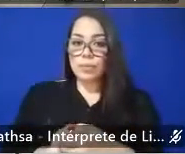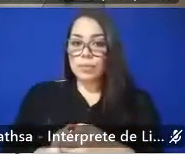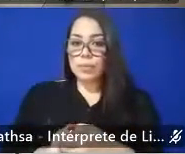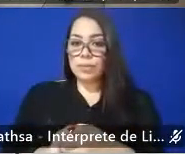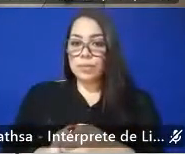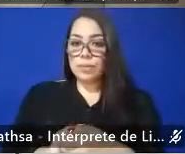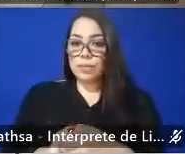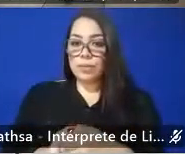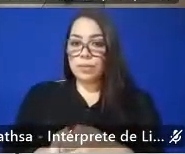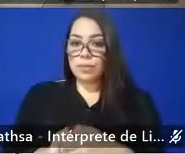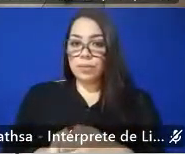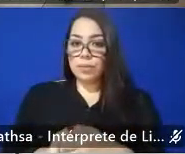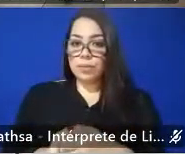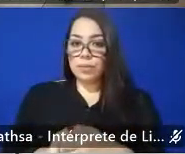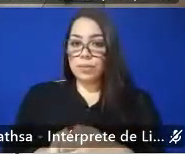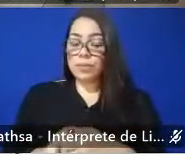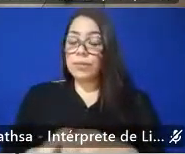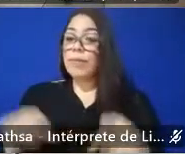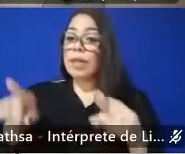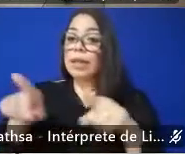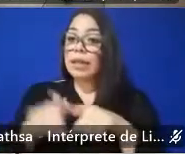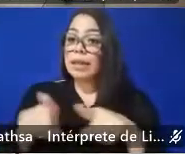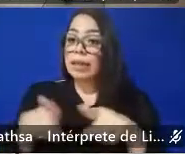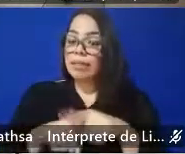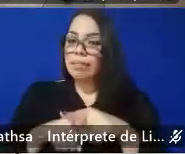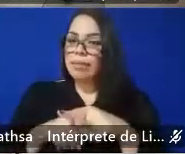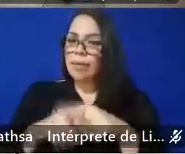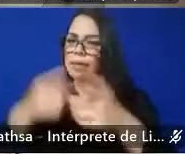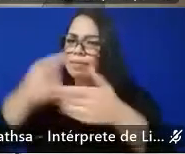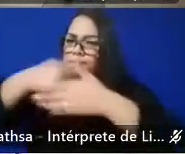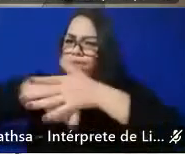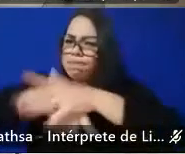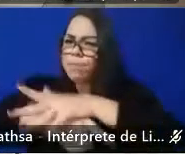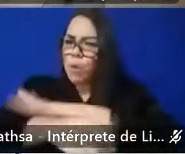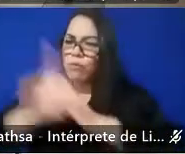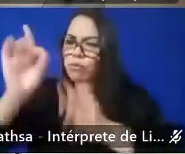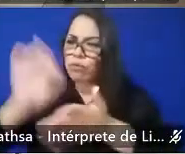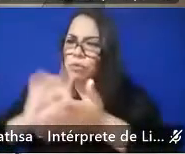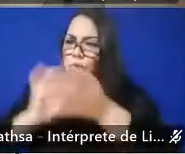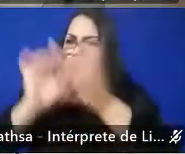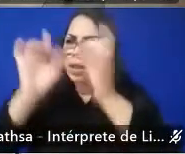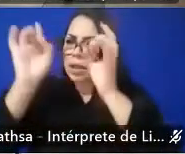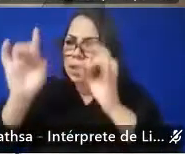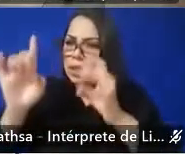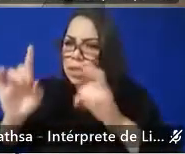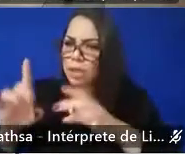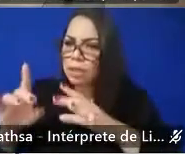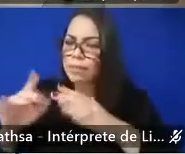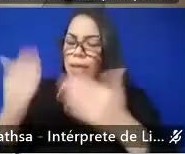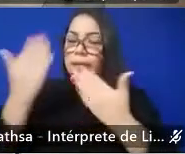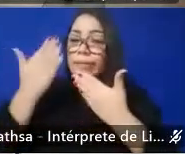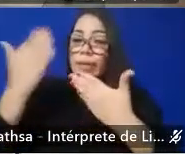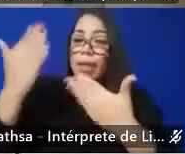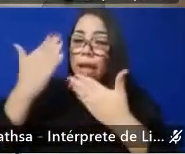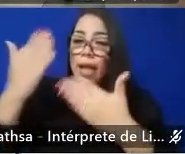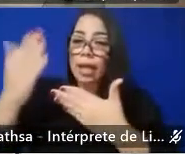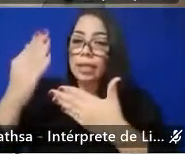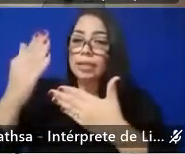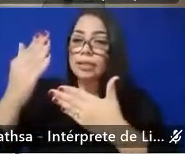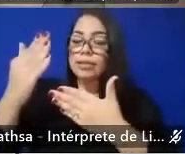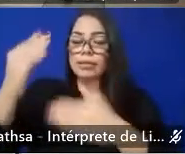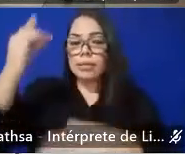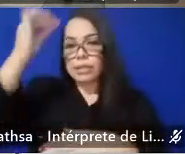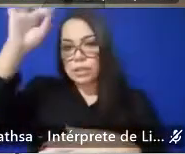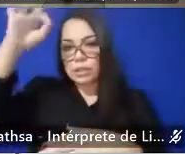é um agradecimento no nível mais profundo segundo Tratado de gratidão de São Tomás de Aquino em